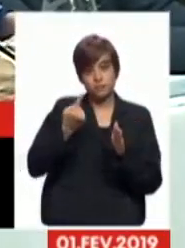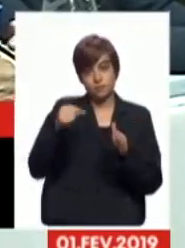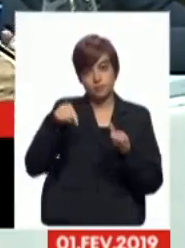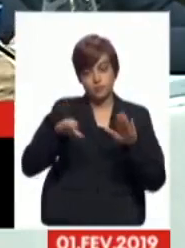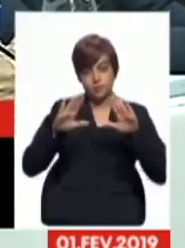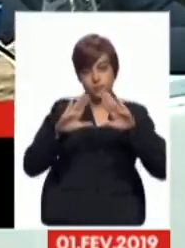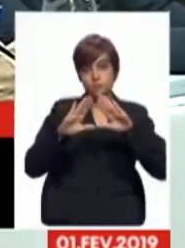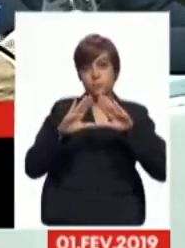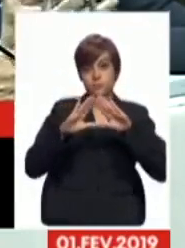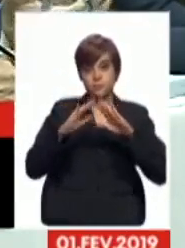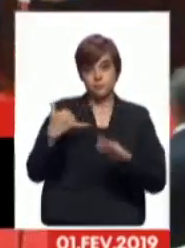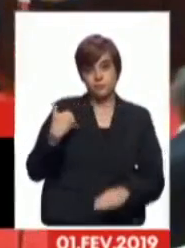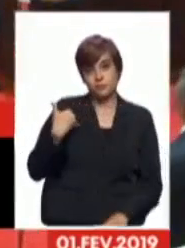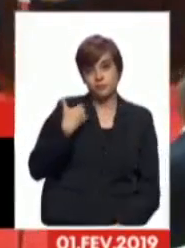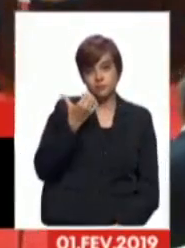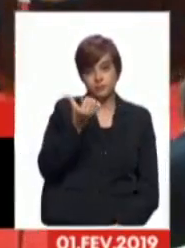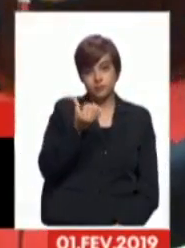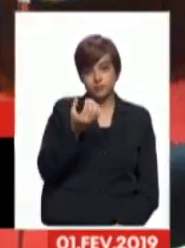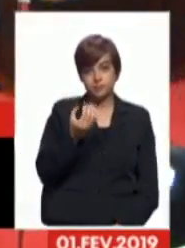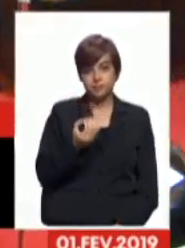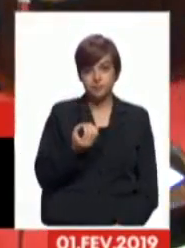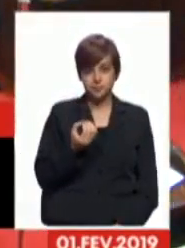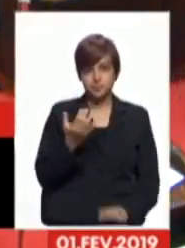Tem 60 anos.